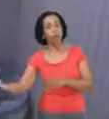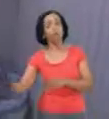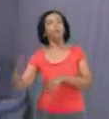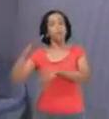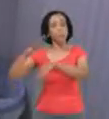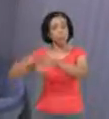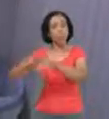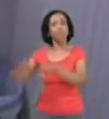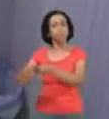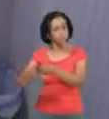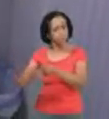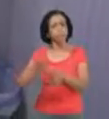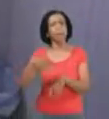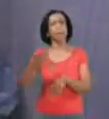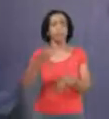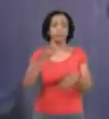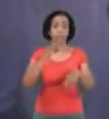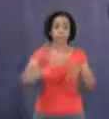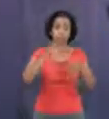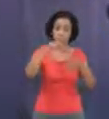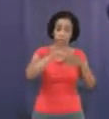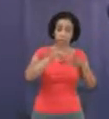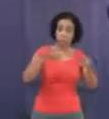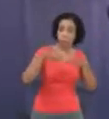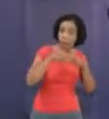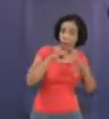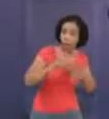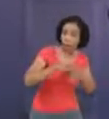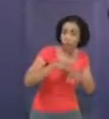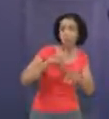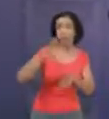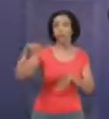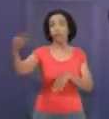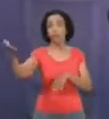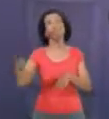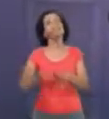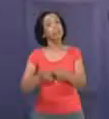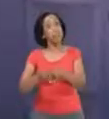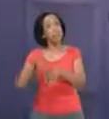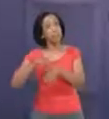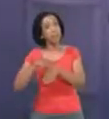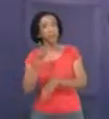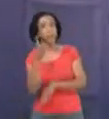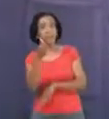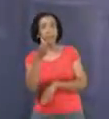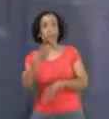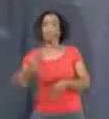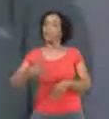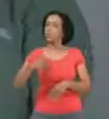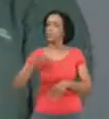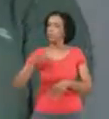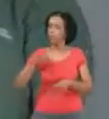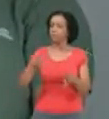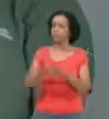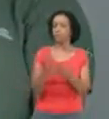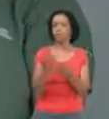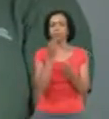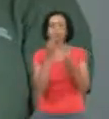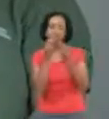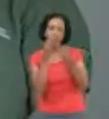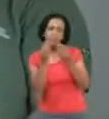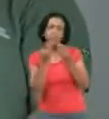os 3 banheiros dos quartos, nós temos mais 3 banheiros, ou seja, 6 banheiros no barco. Nós temos uma parte de